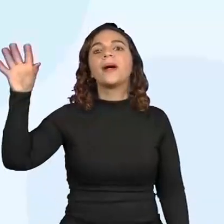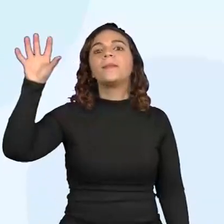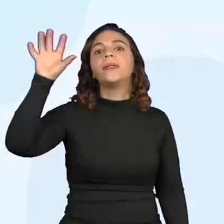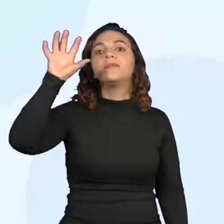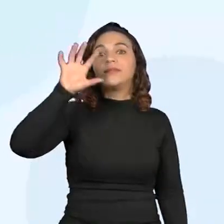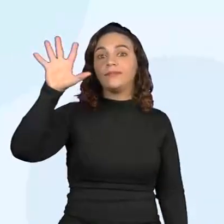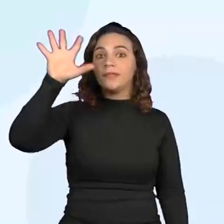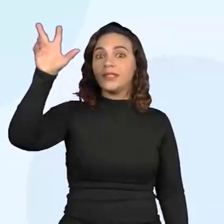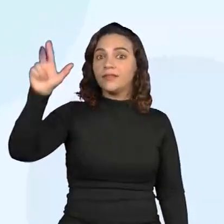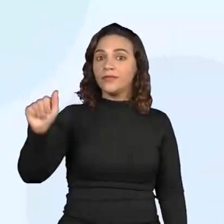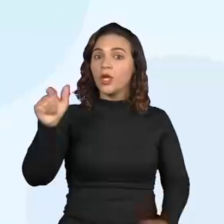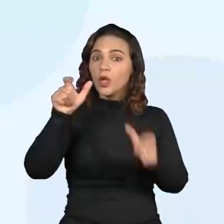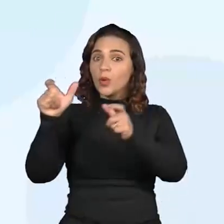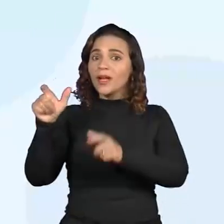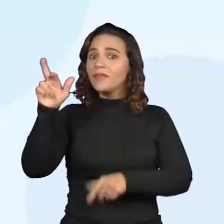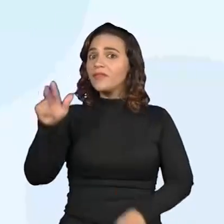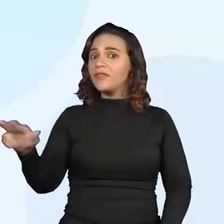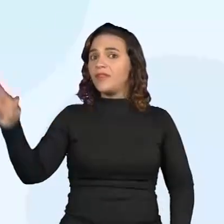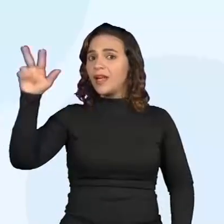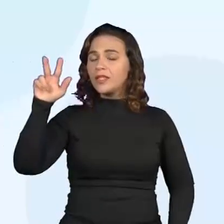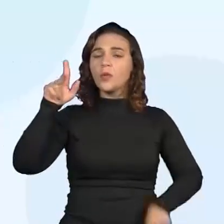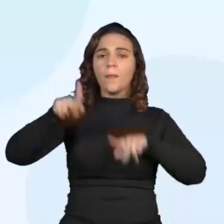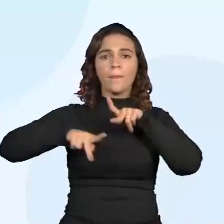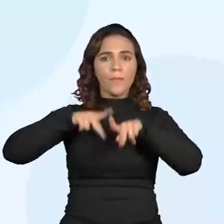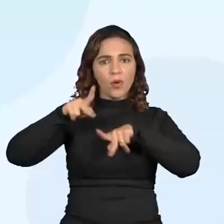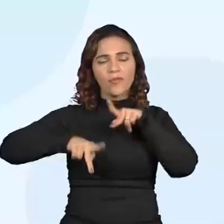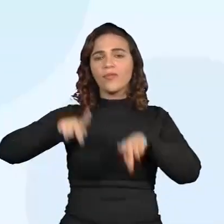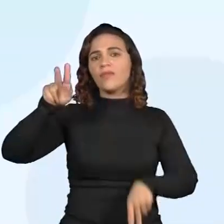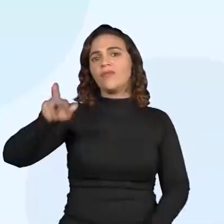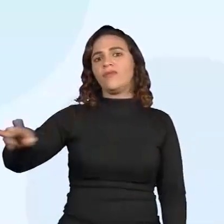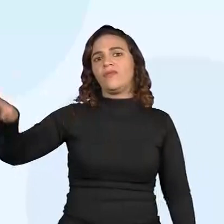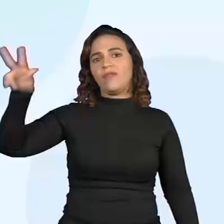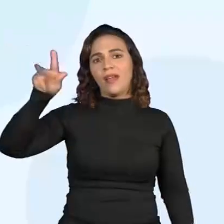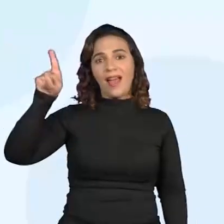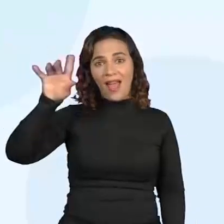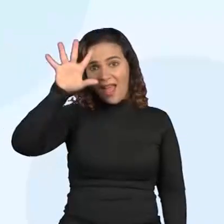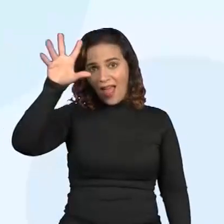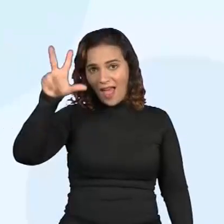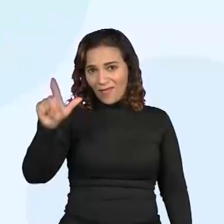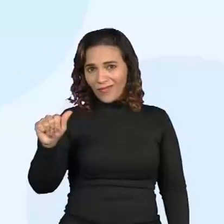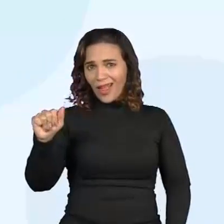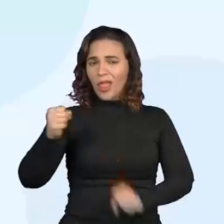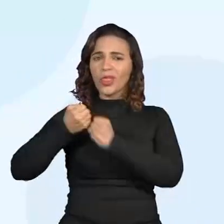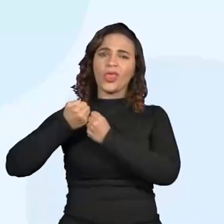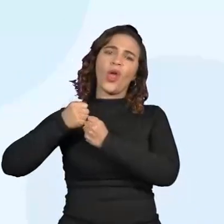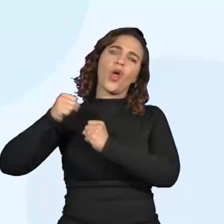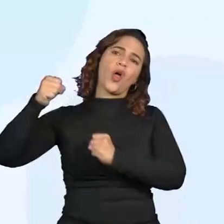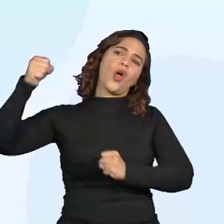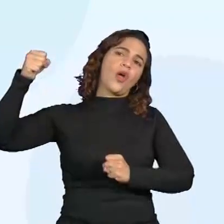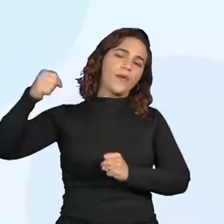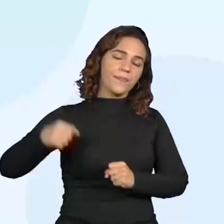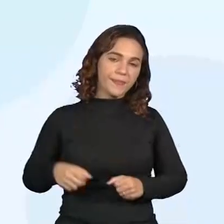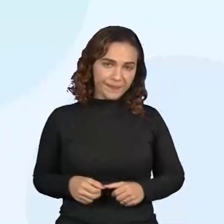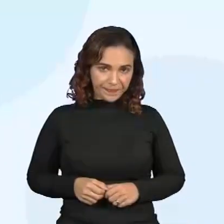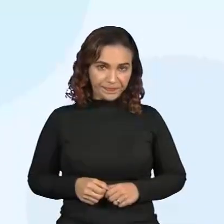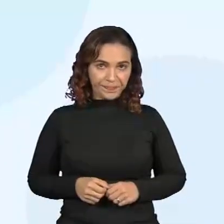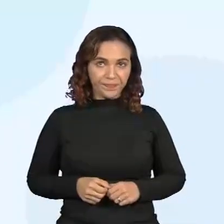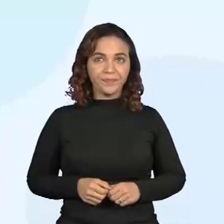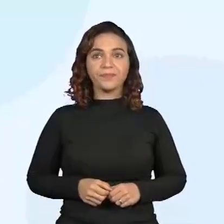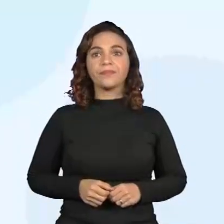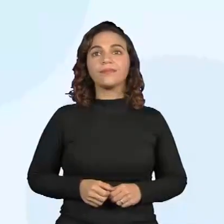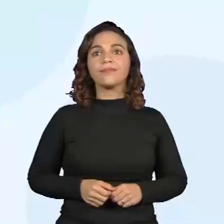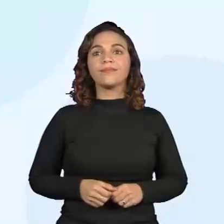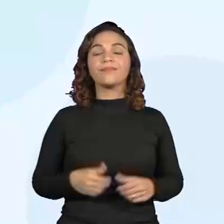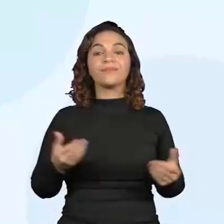a questão de um enorme continente, que é a África, né? E